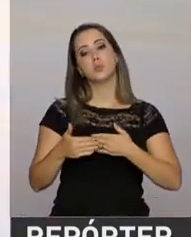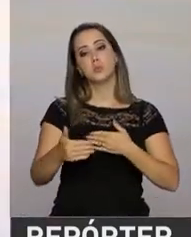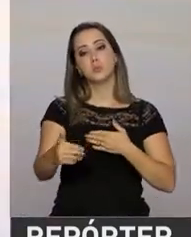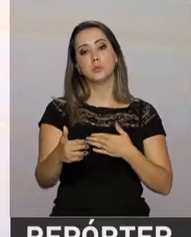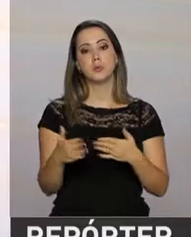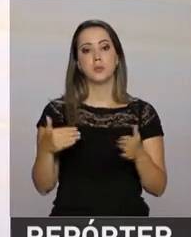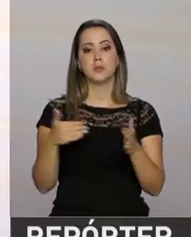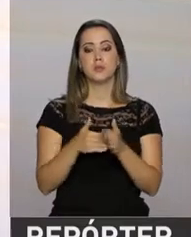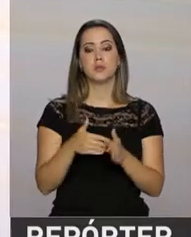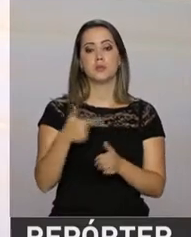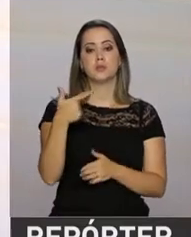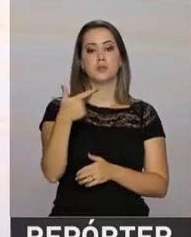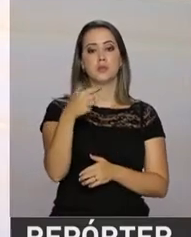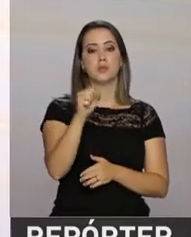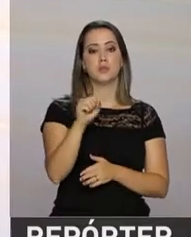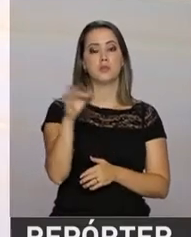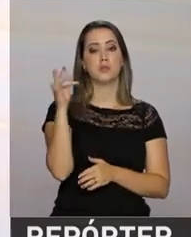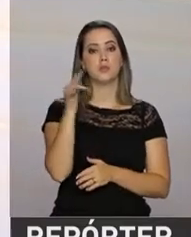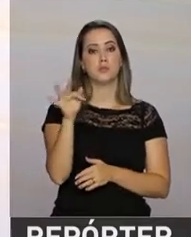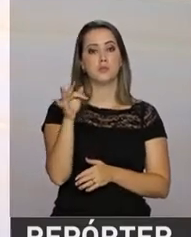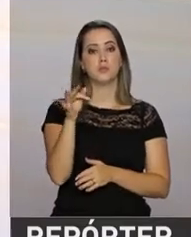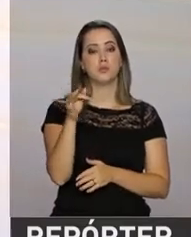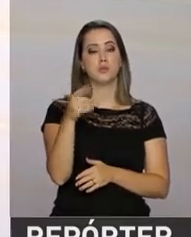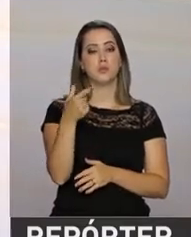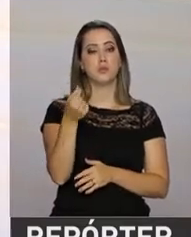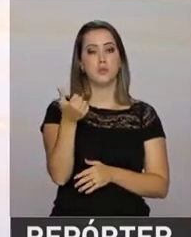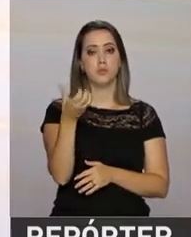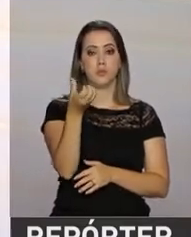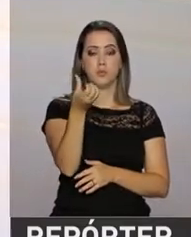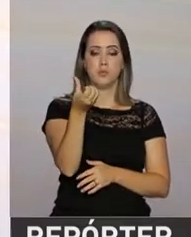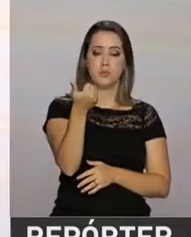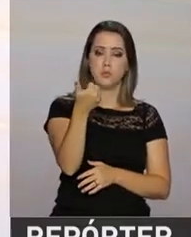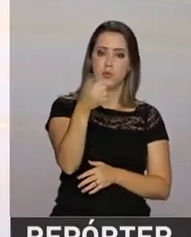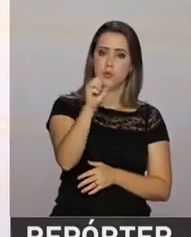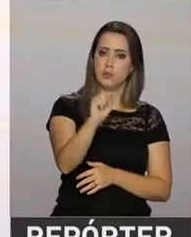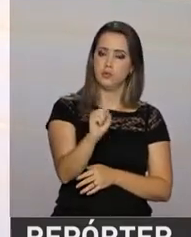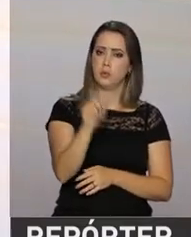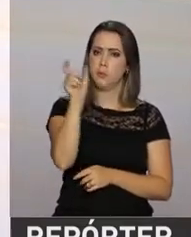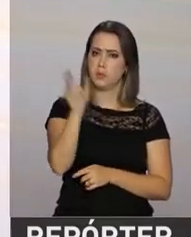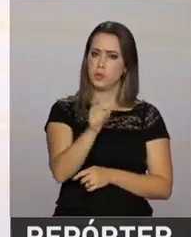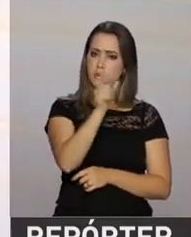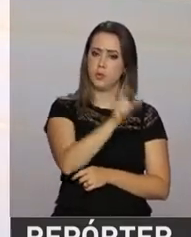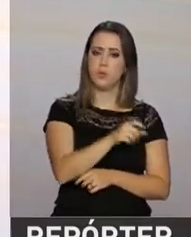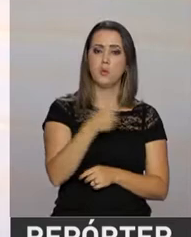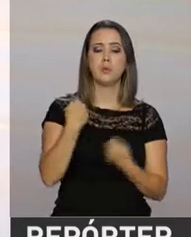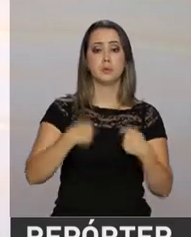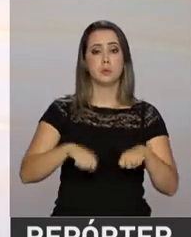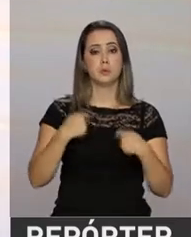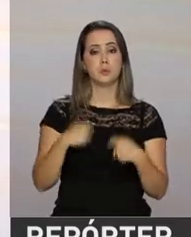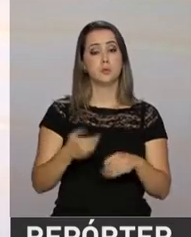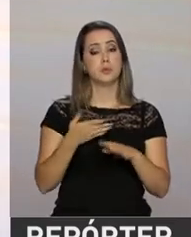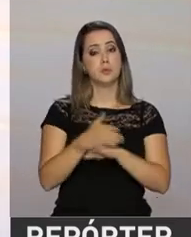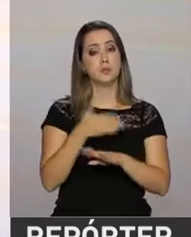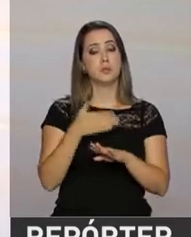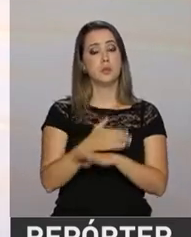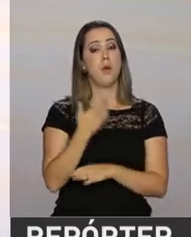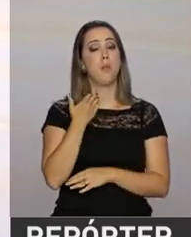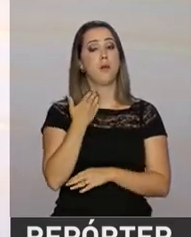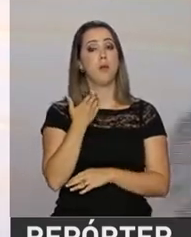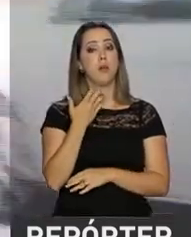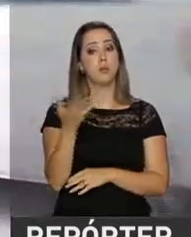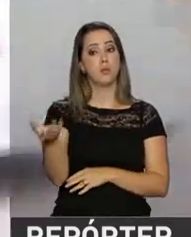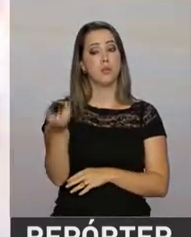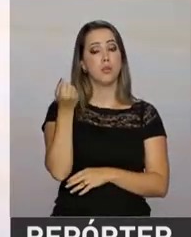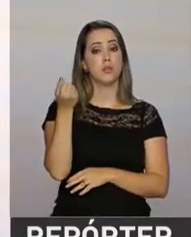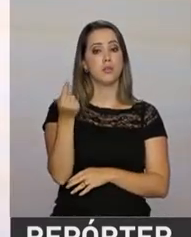vai até 28 de fevereiro de 2018 o aposentado ou pensionista precisa comparecer ao banco em que recebe